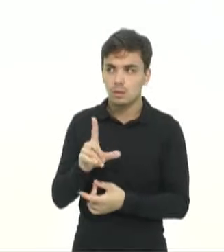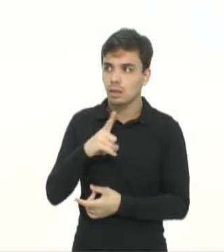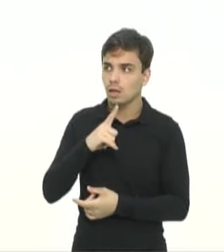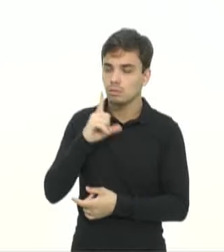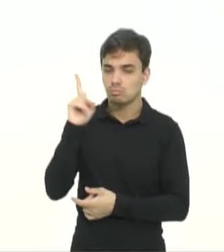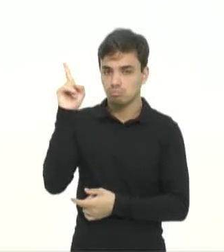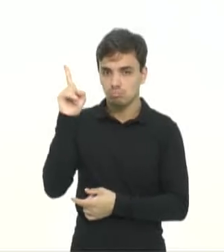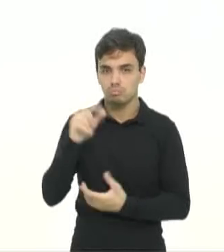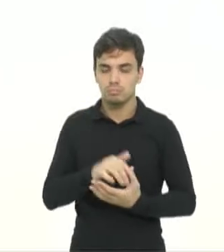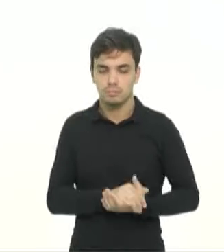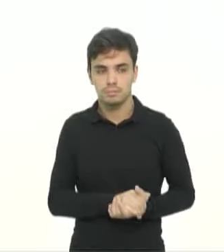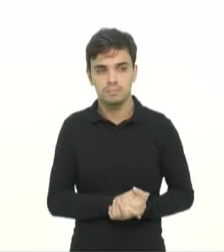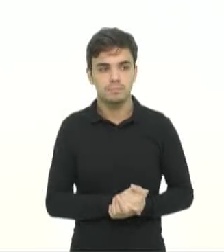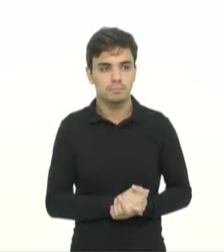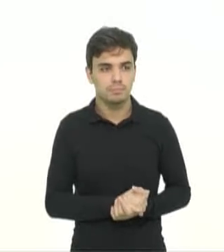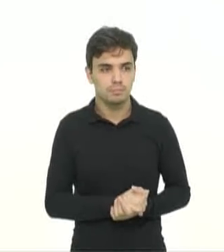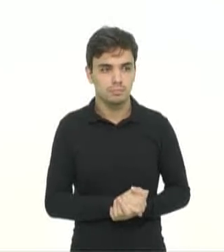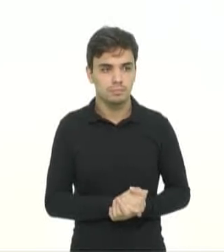gente tem